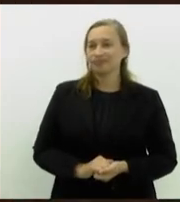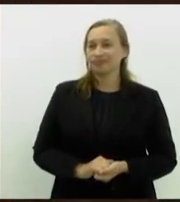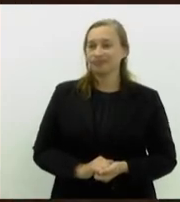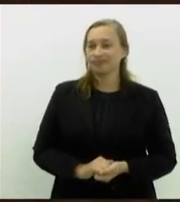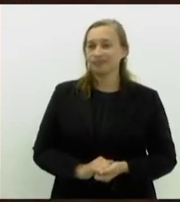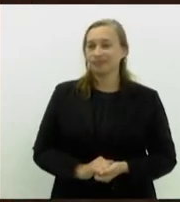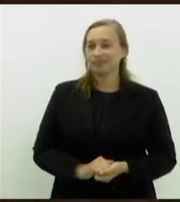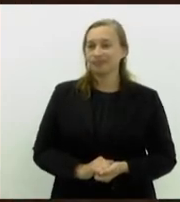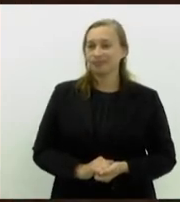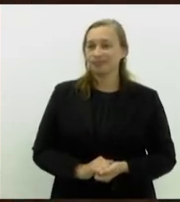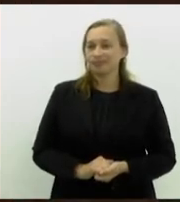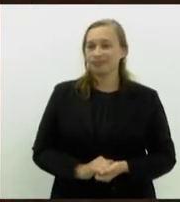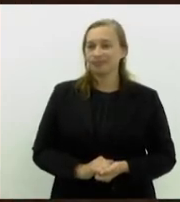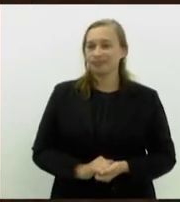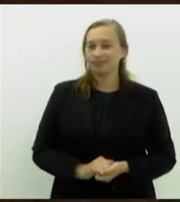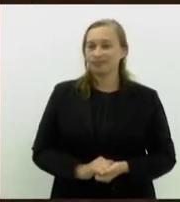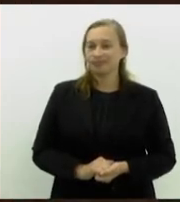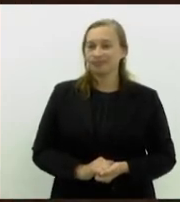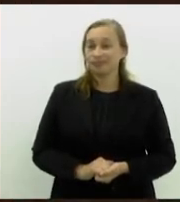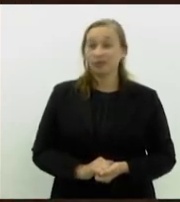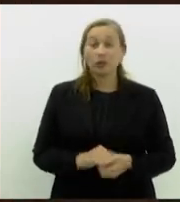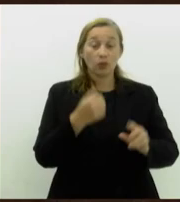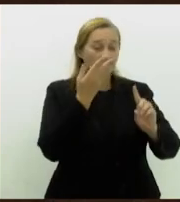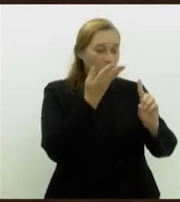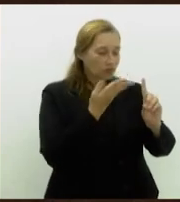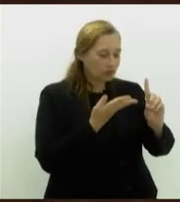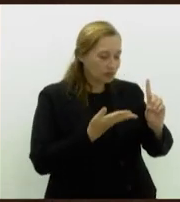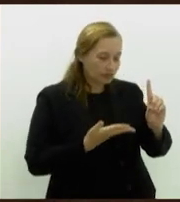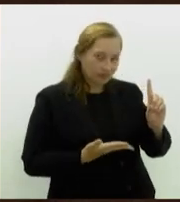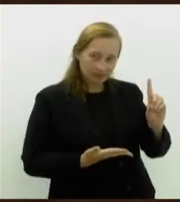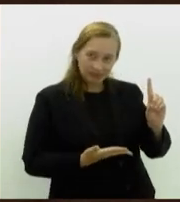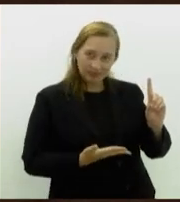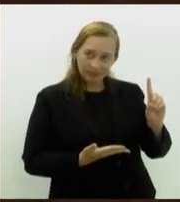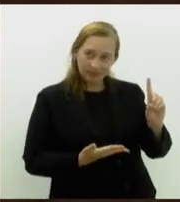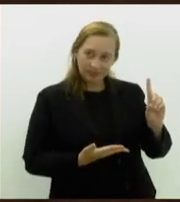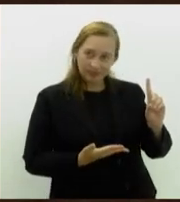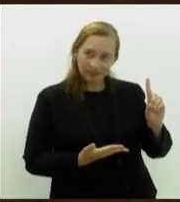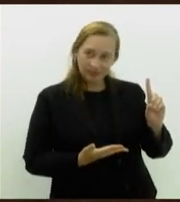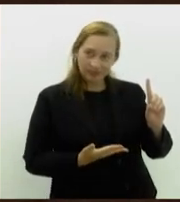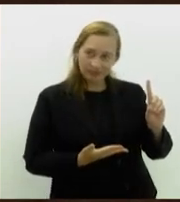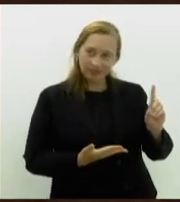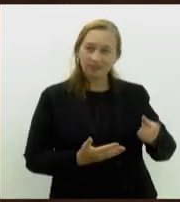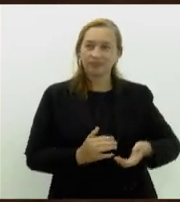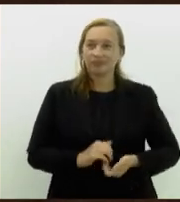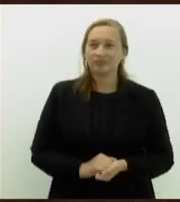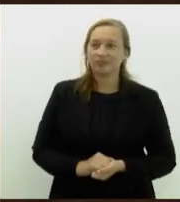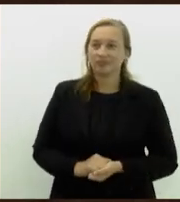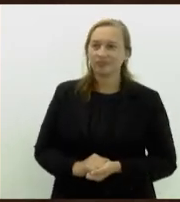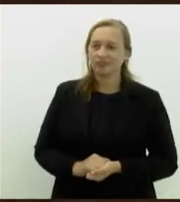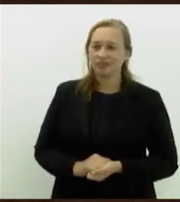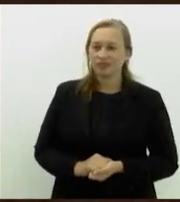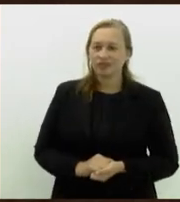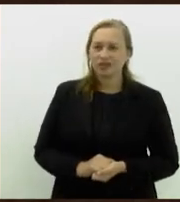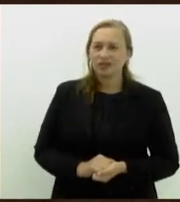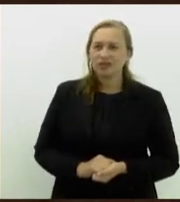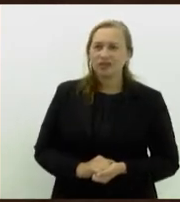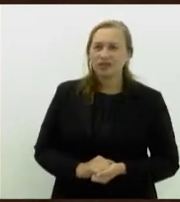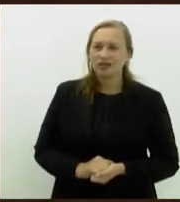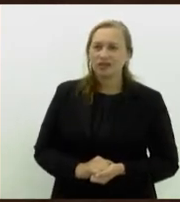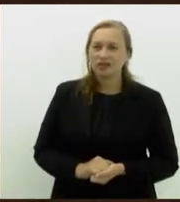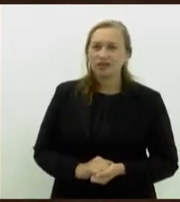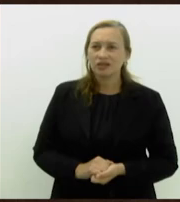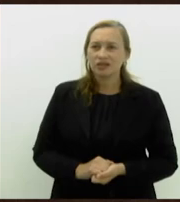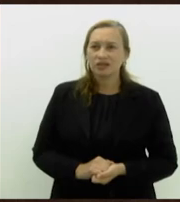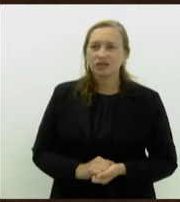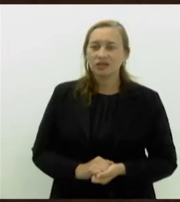prestar uma homenagem a esse grande vulto